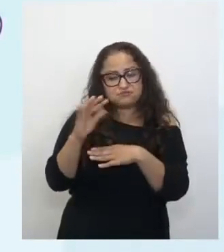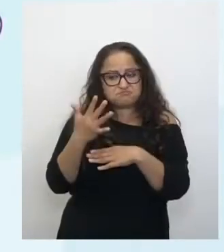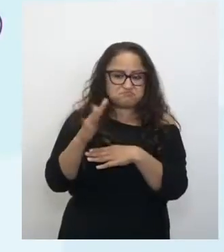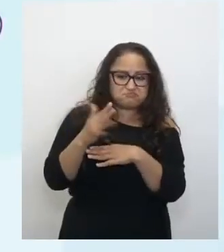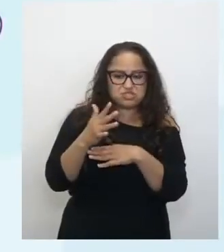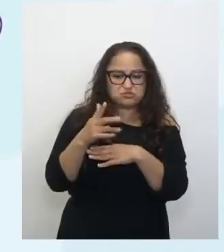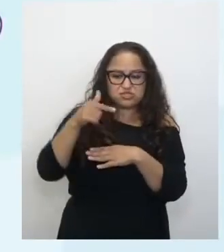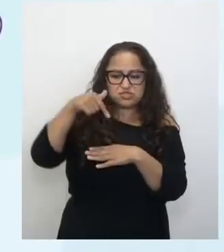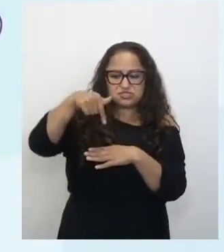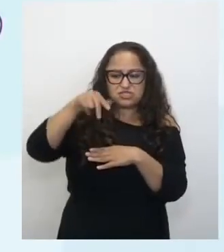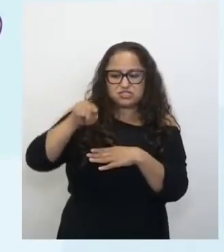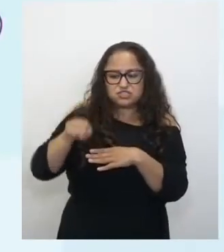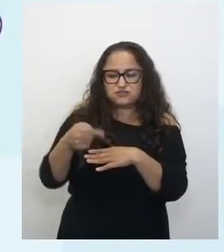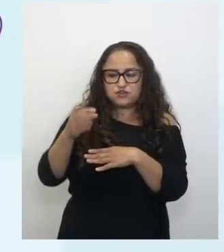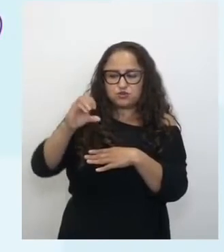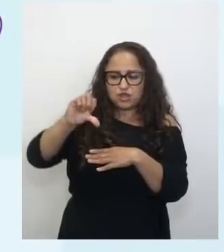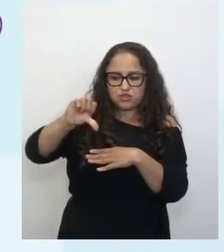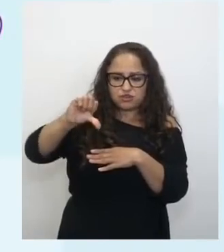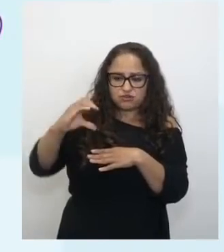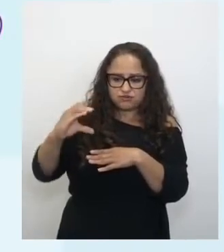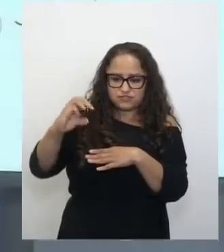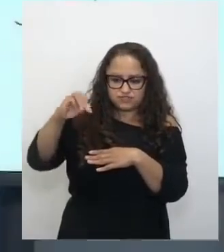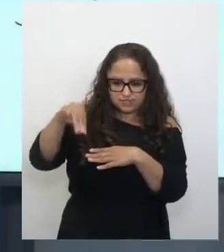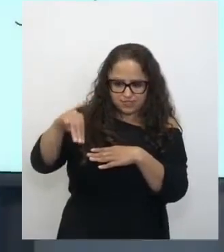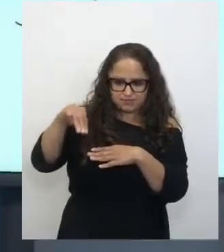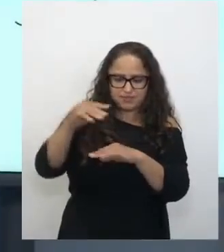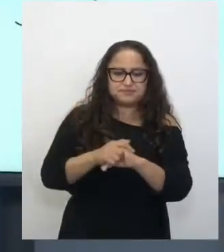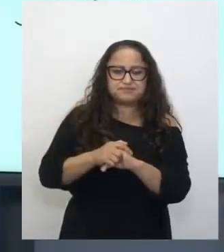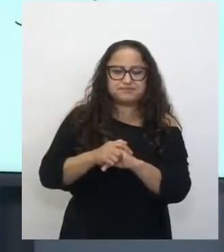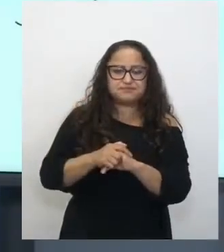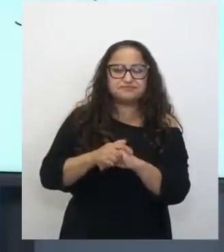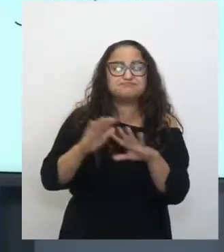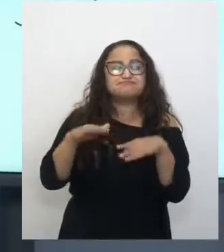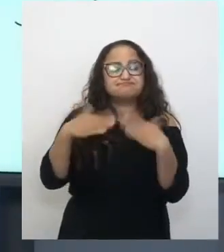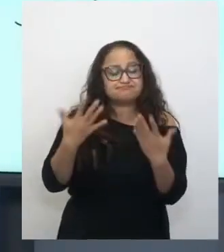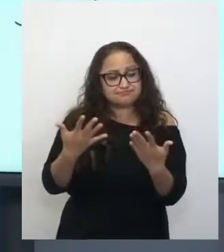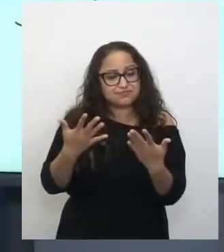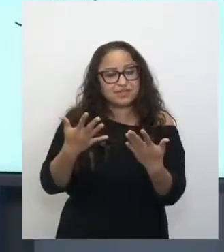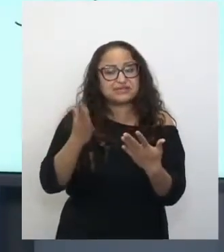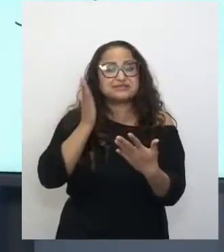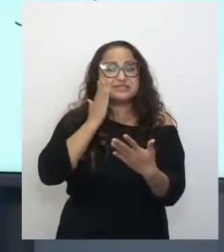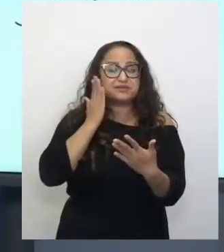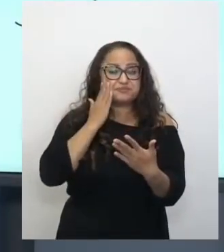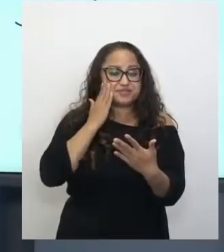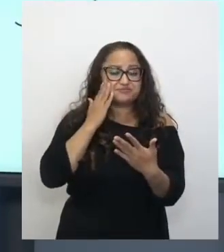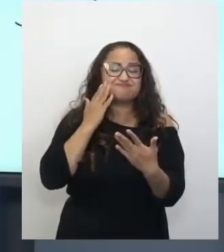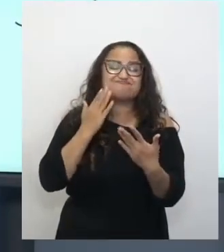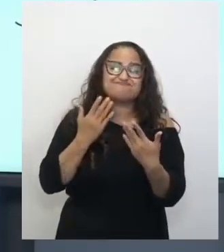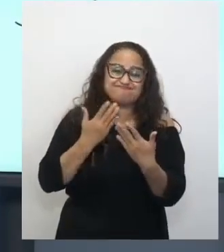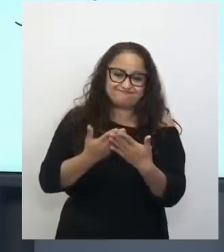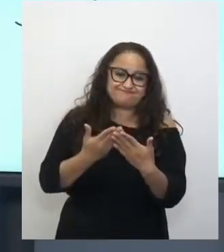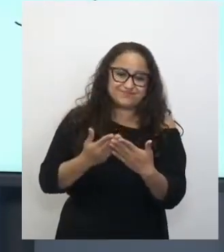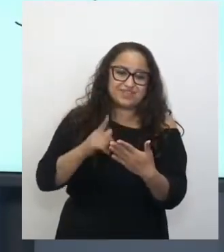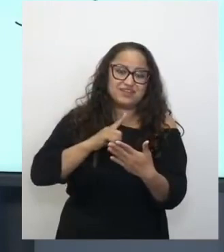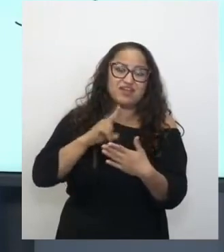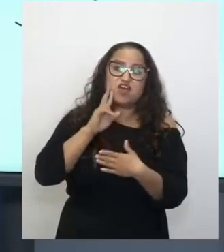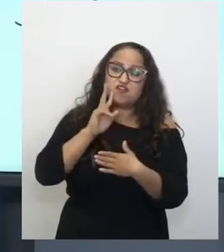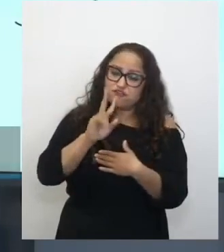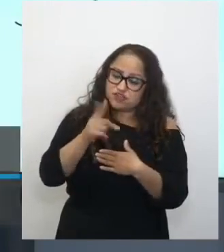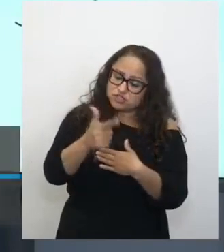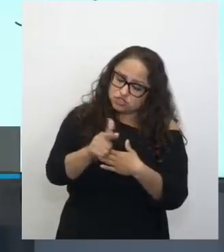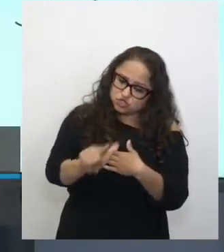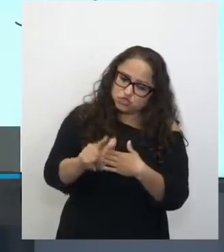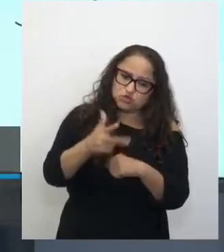aproximadamente Stitch, nove centímetros pessoal eu sei que essa hora é bastante pesada tenta rever o